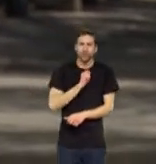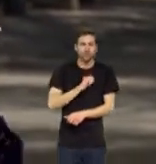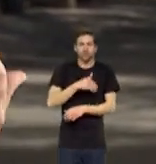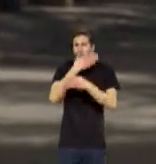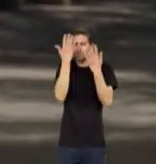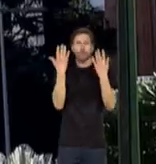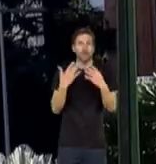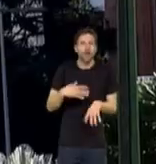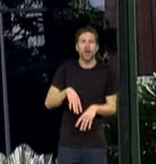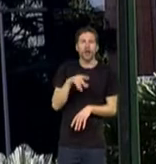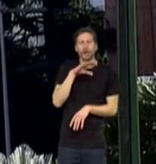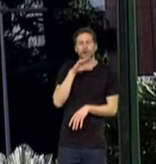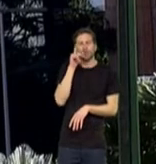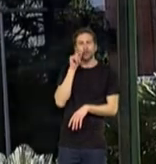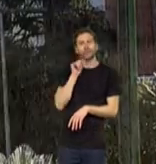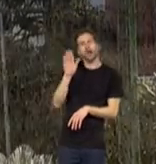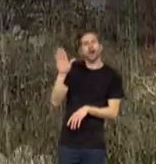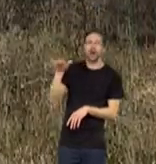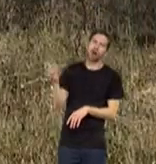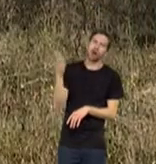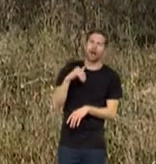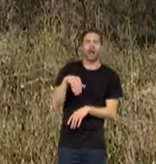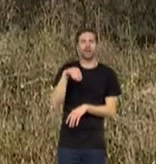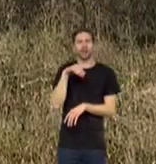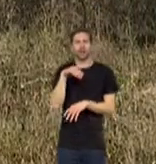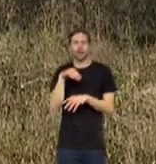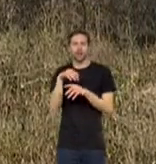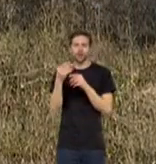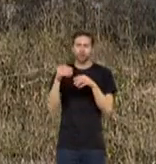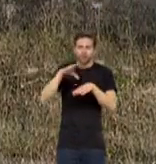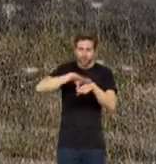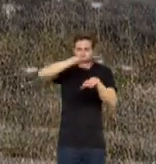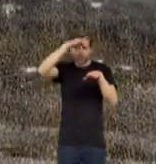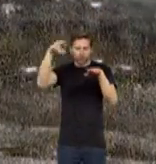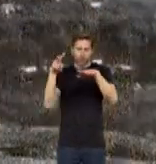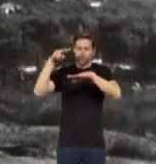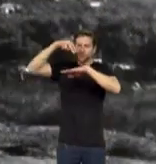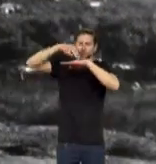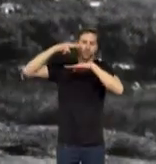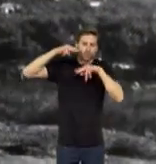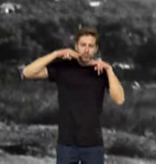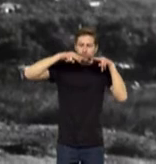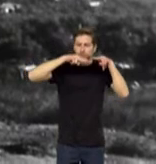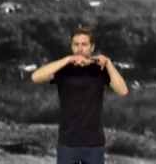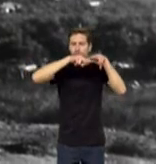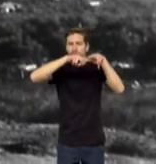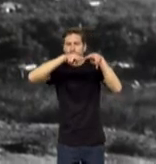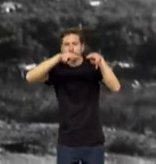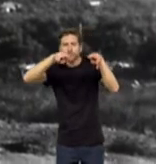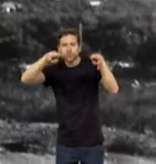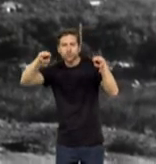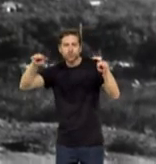pede para ela o acompanhar ao cimo deste monte e olhando para a paisagem, campos